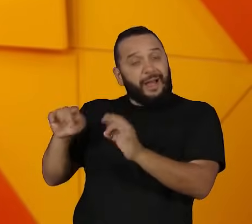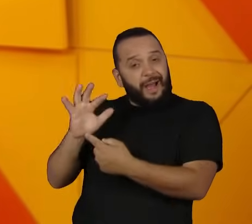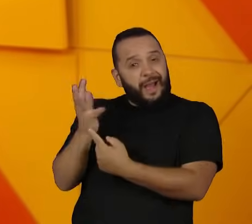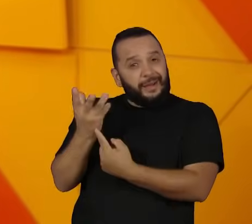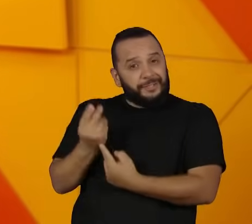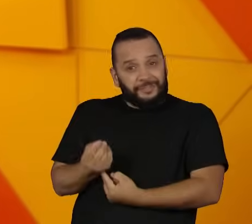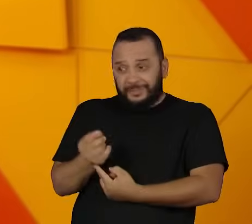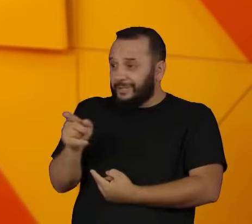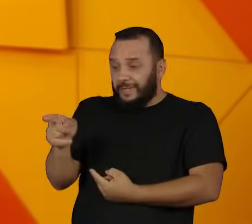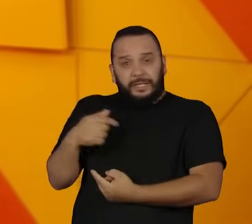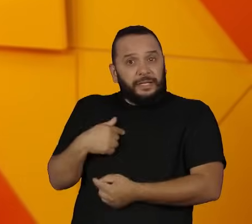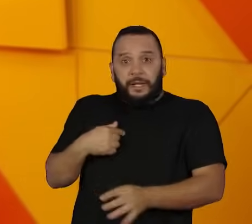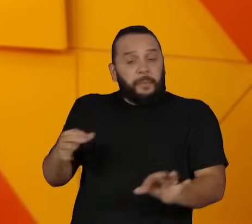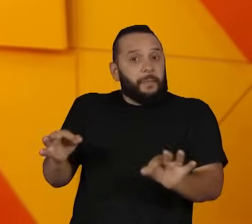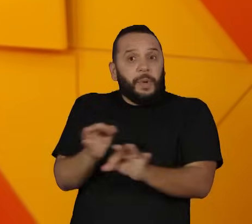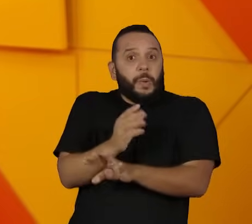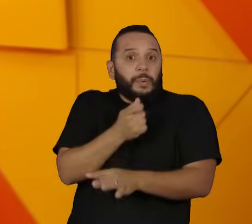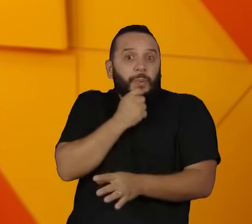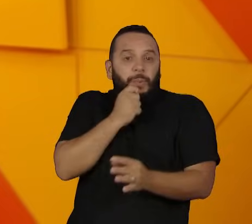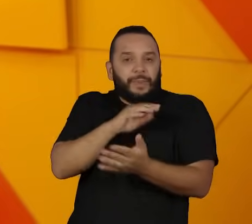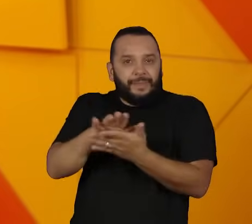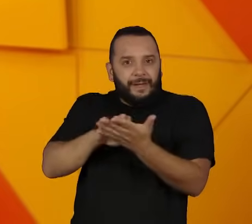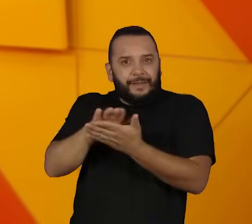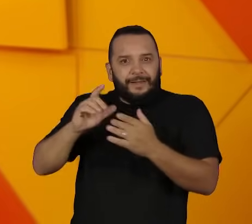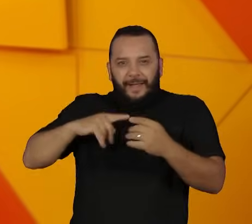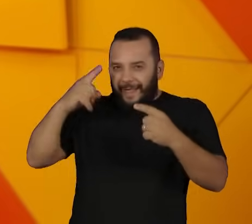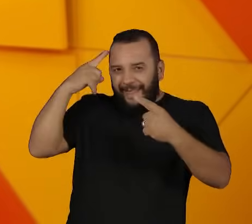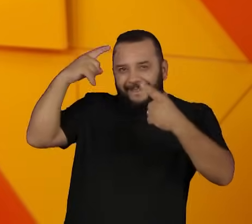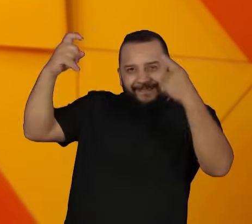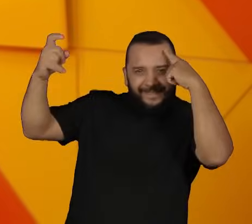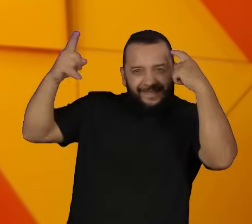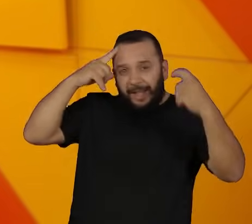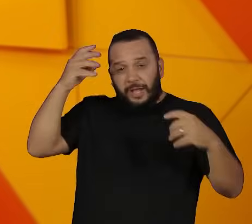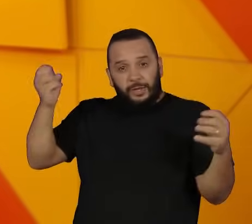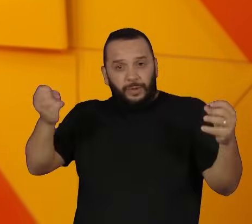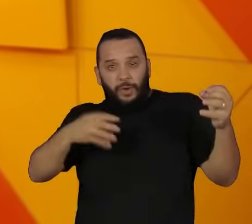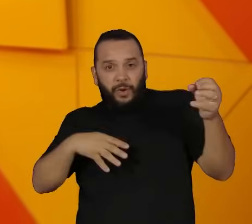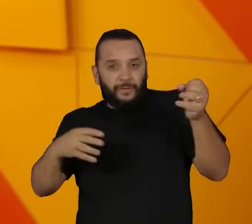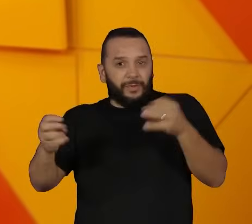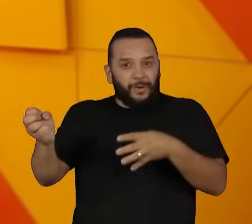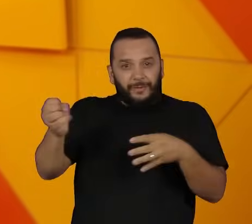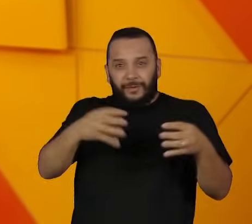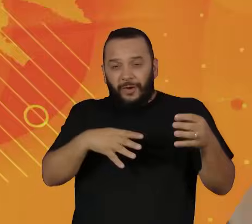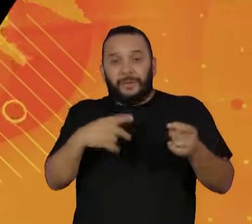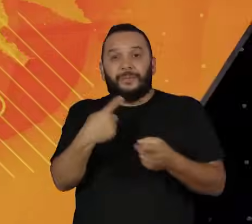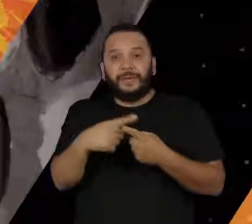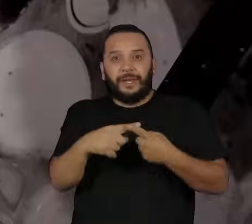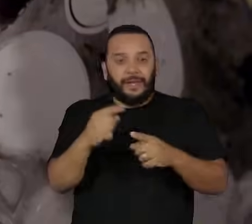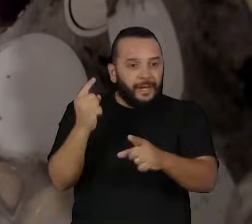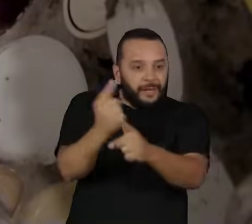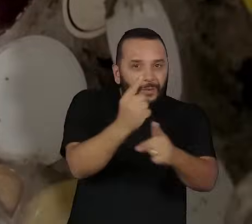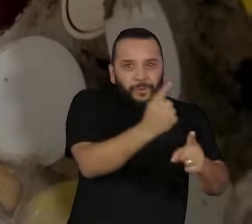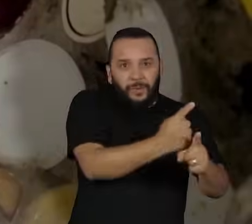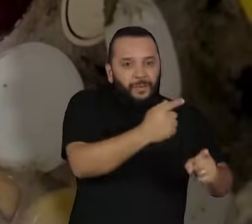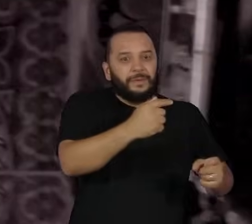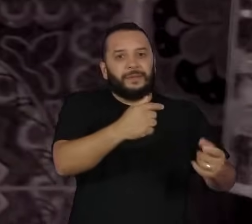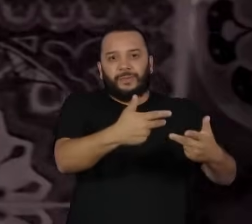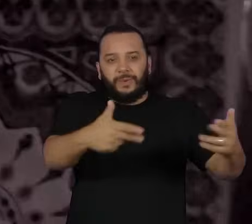ainda inacabada que vai ganhando novas e belas formas a cada novo achado.